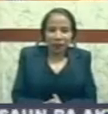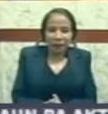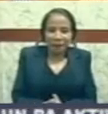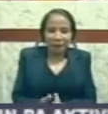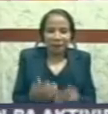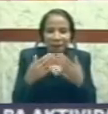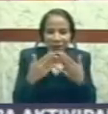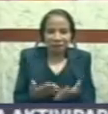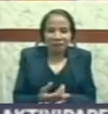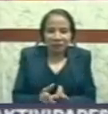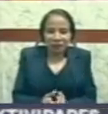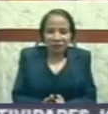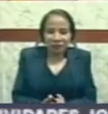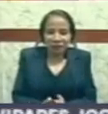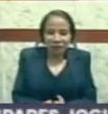Obrigado.